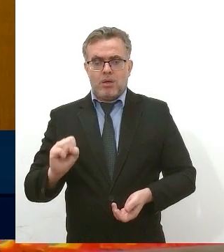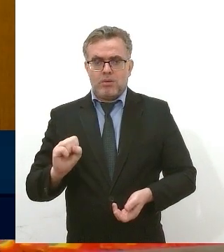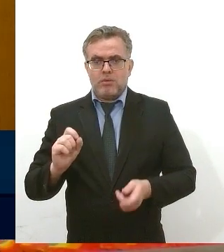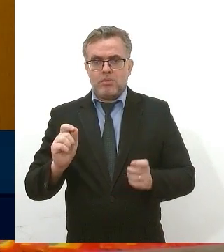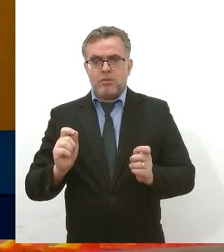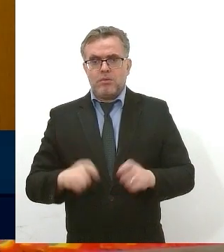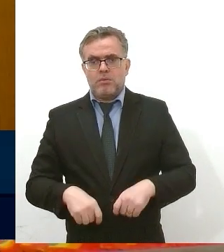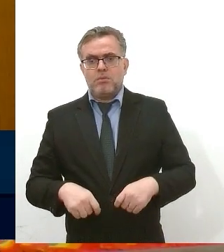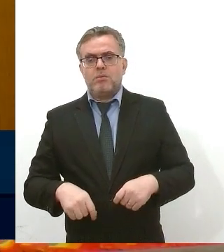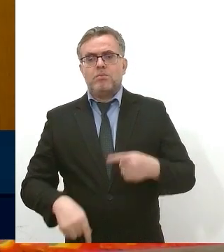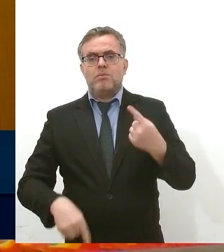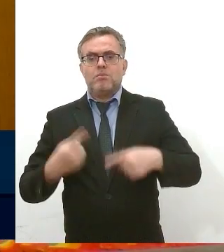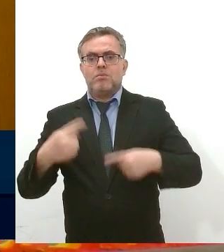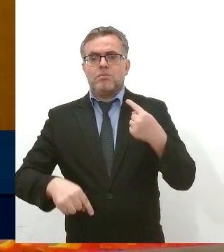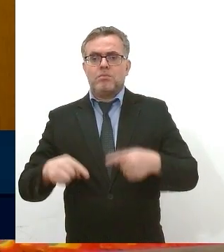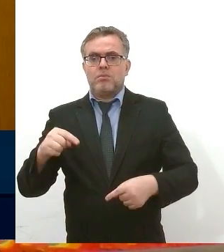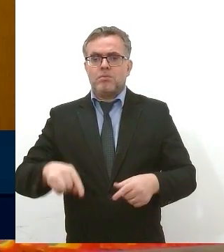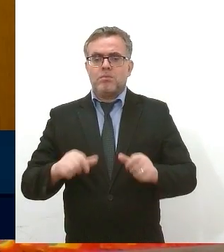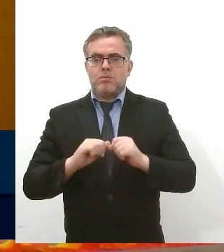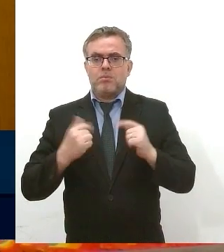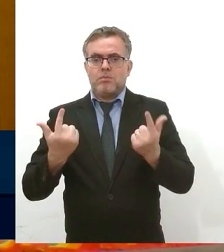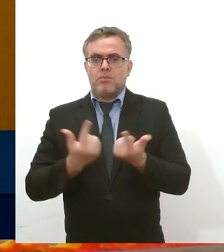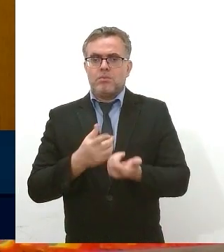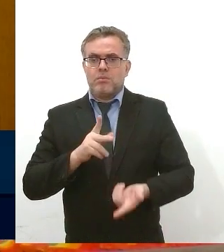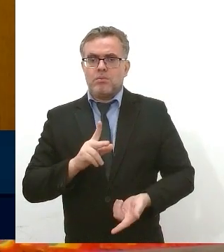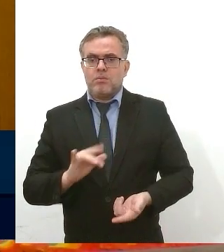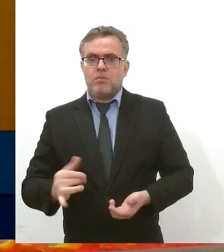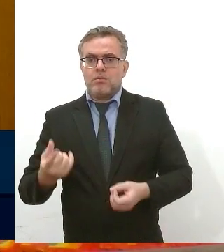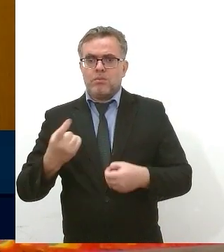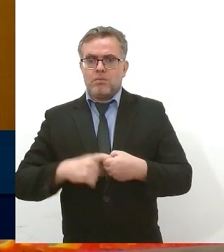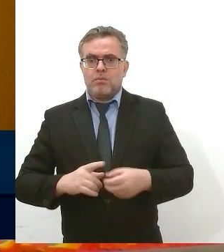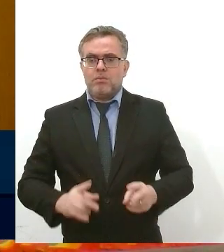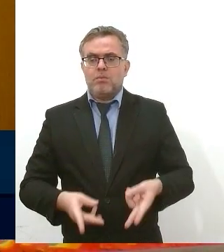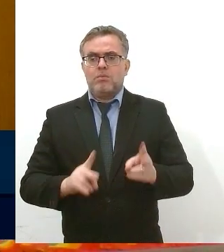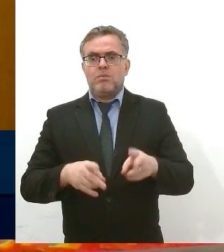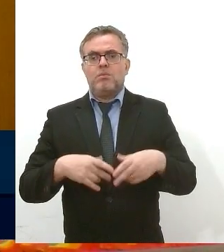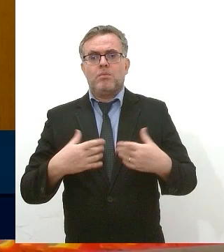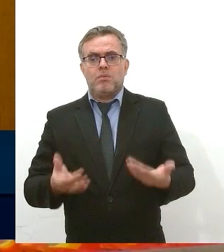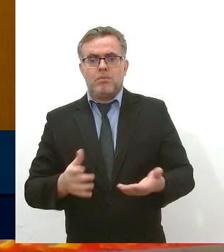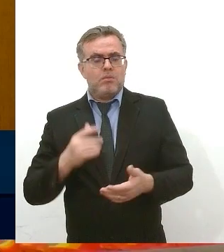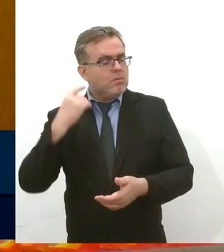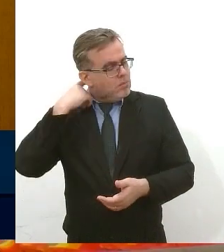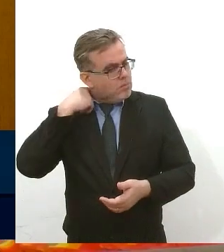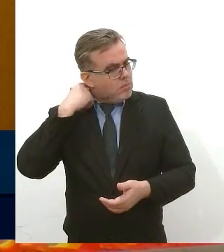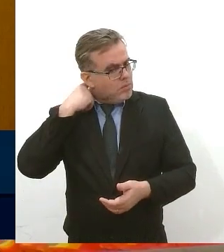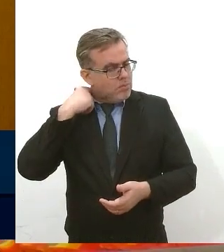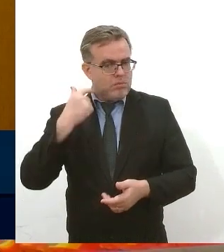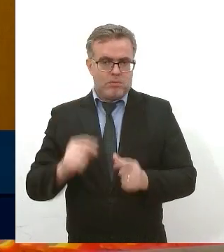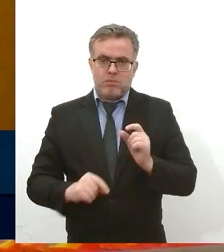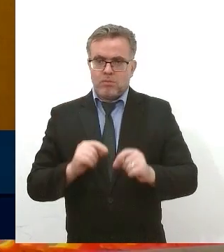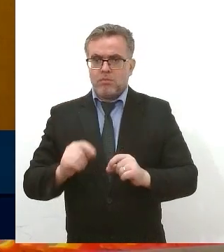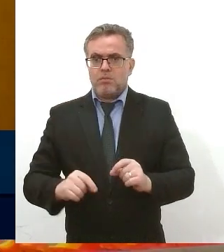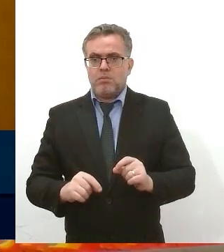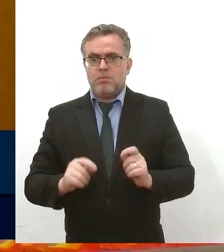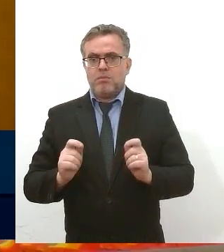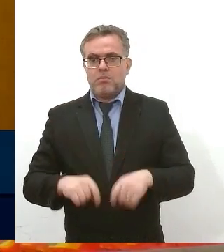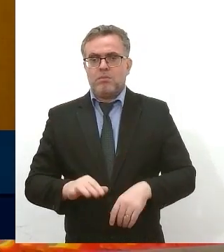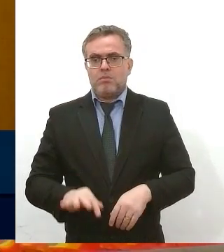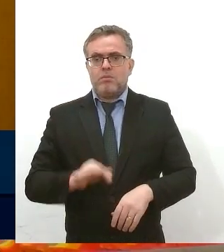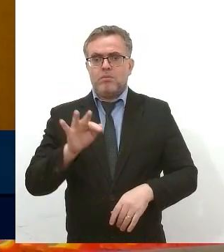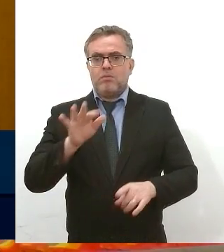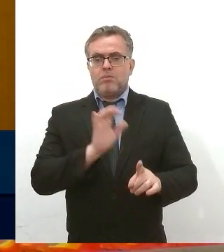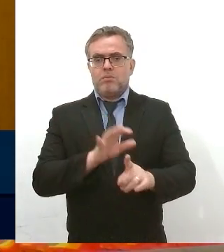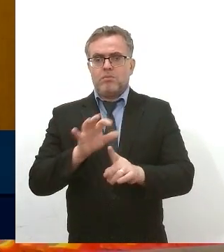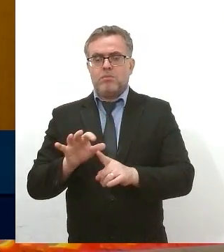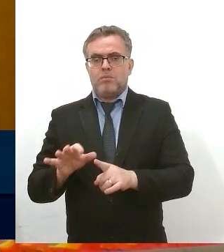nessa casa, o retorno das OSs, e que essa experiência não deu certo em outros